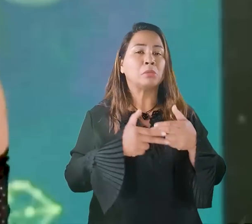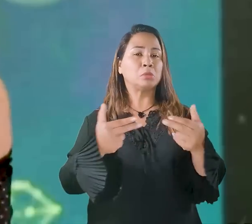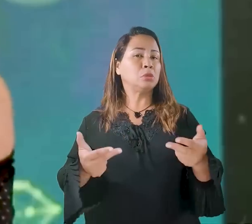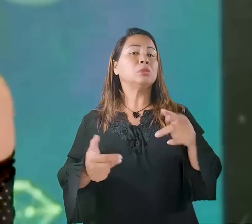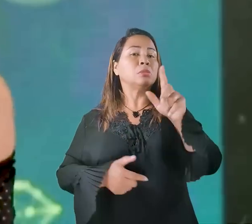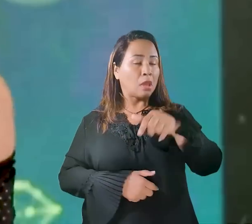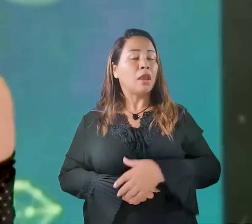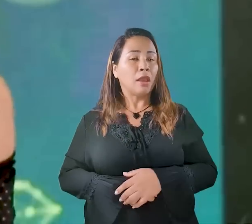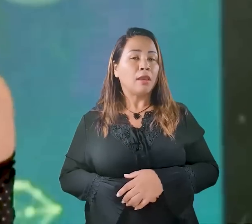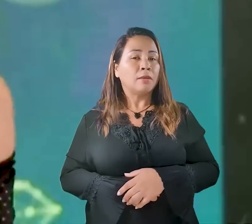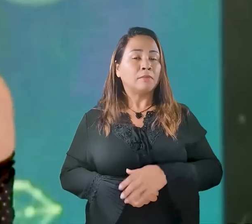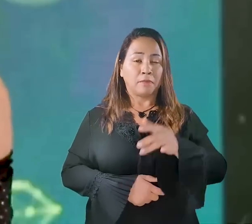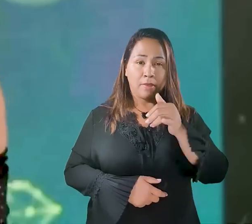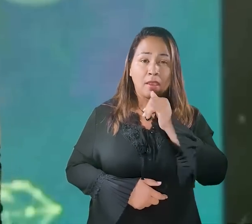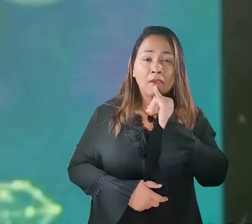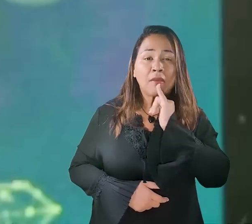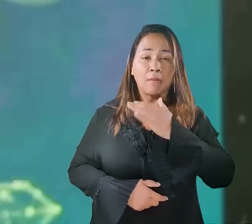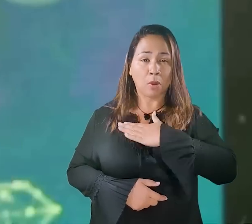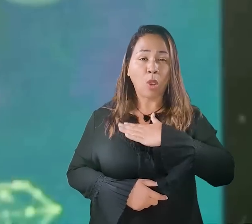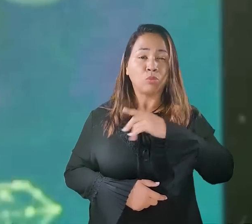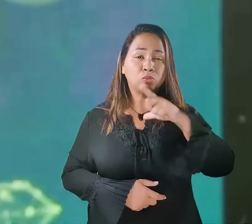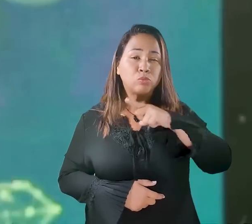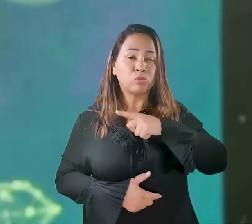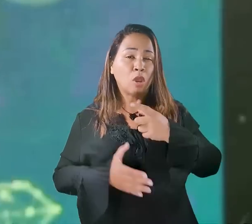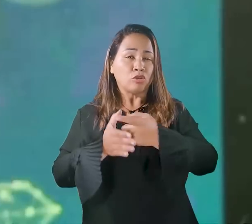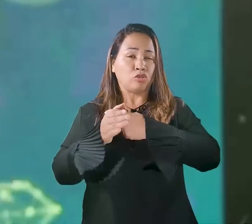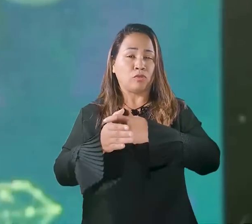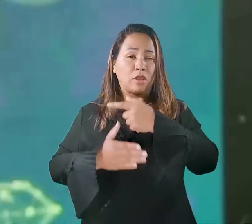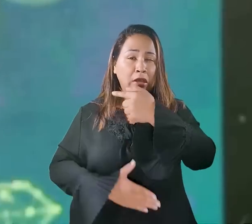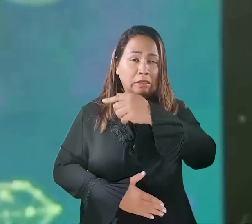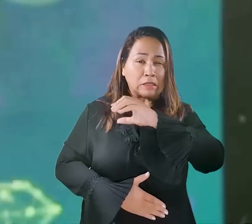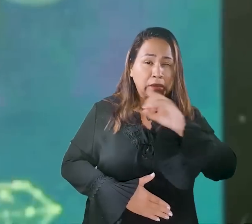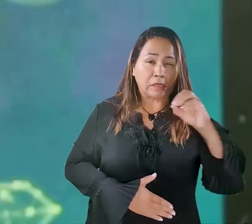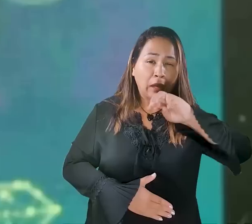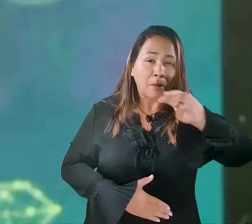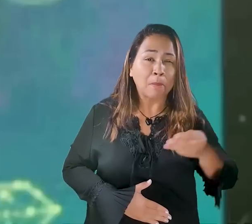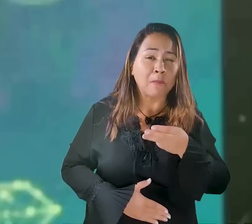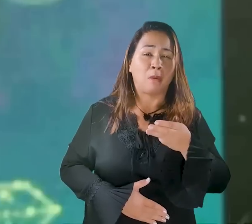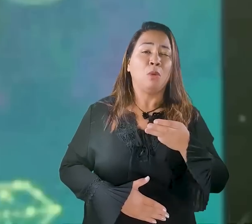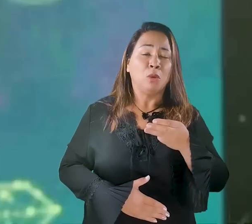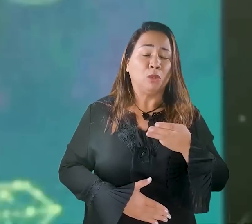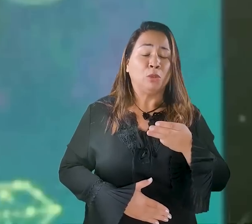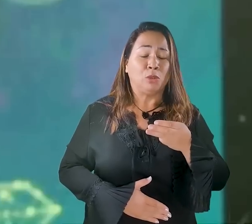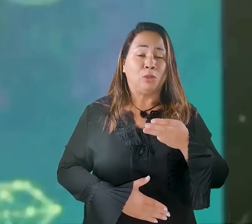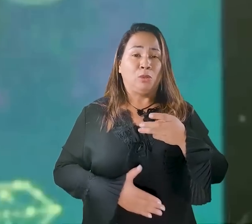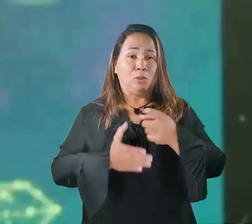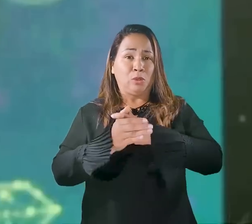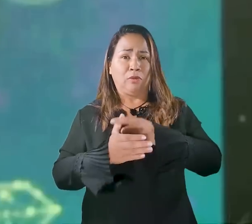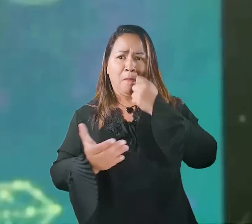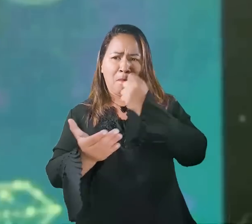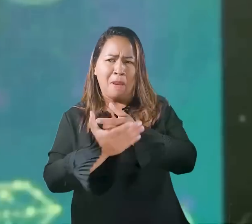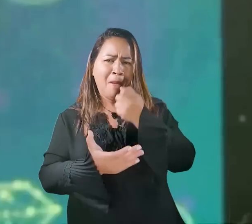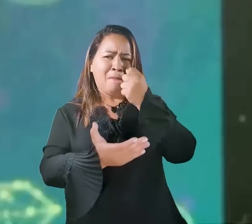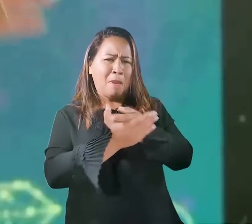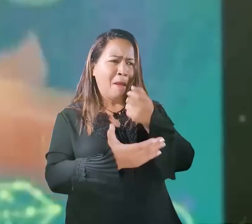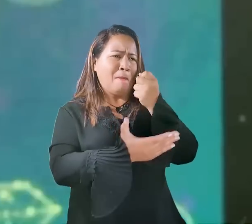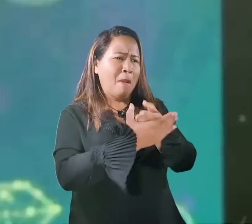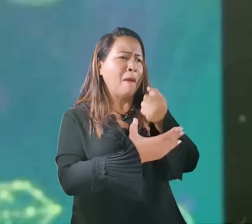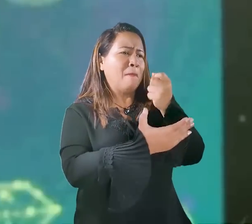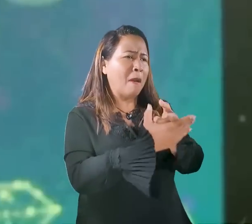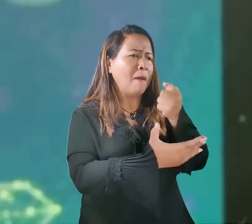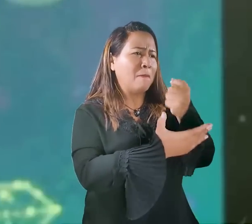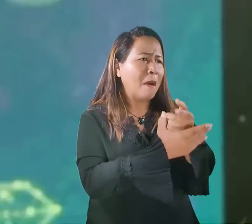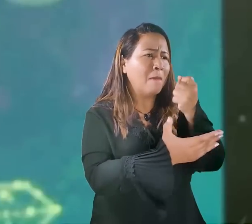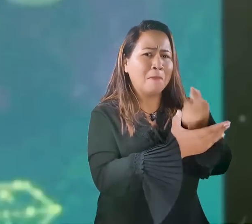tinha 700 mil reais em dívidas, cada vez eu ganhava mais e honrava cada centavo. Quando eu acabei de pagar, eu saltei